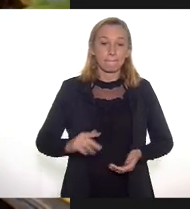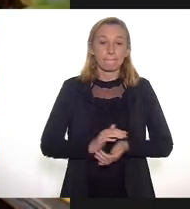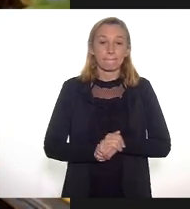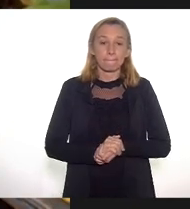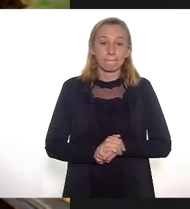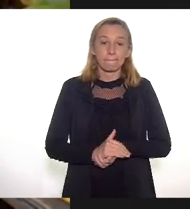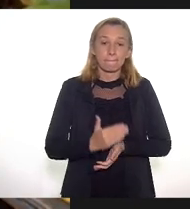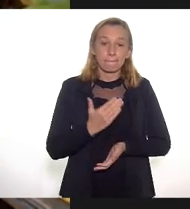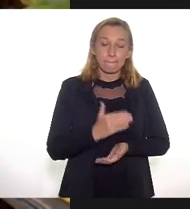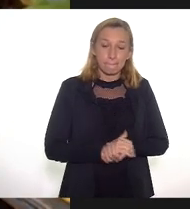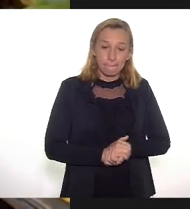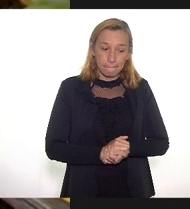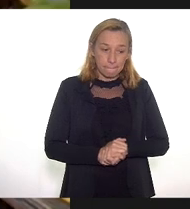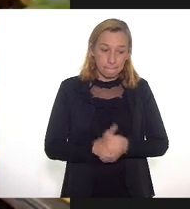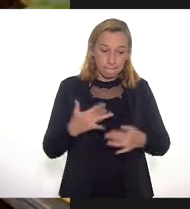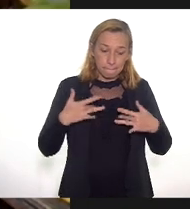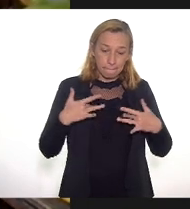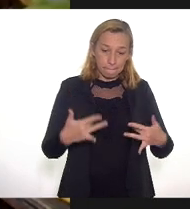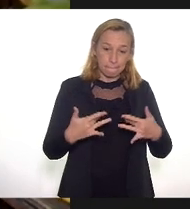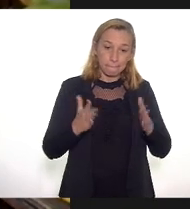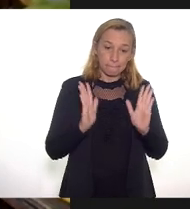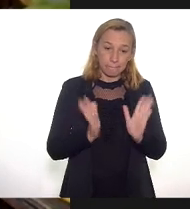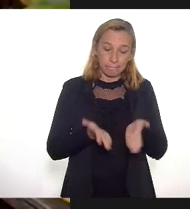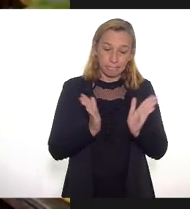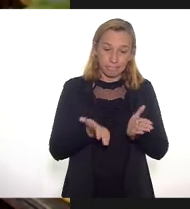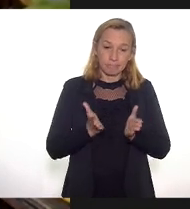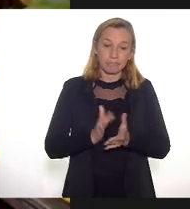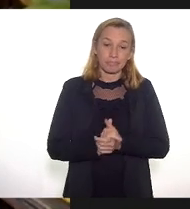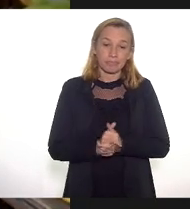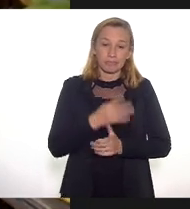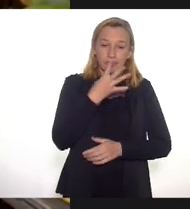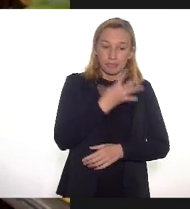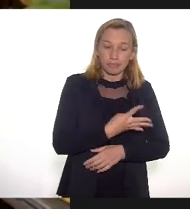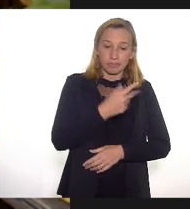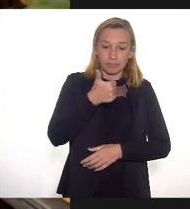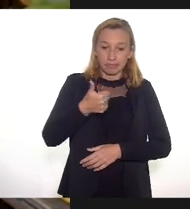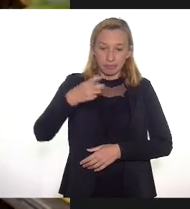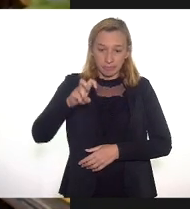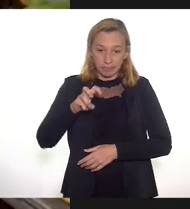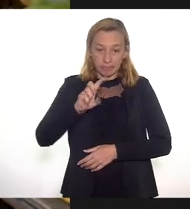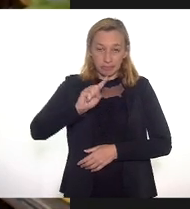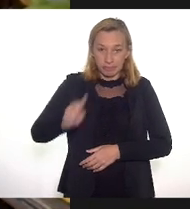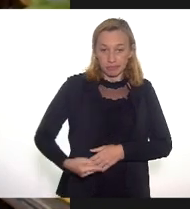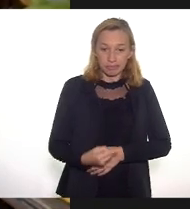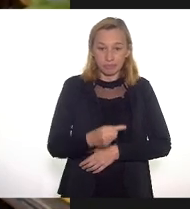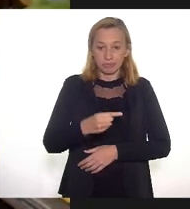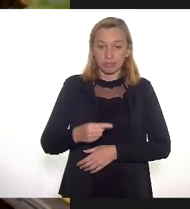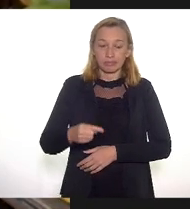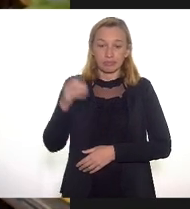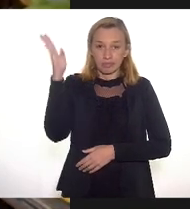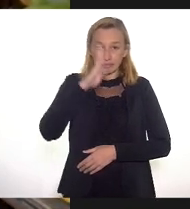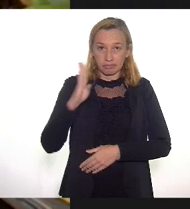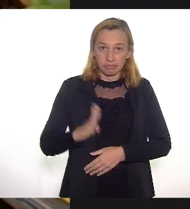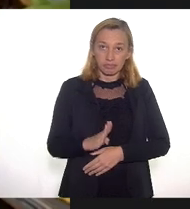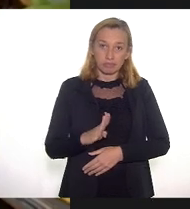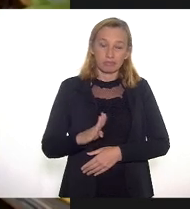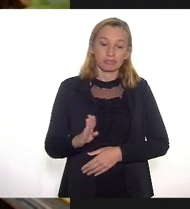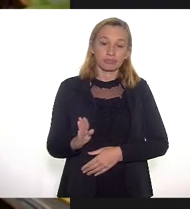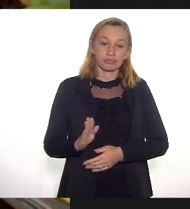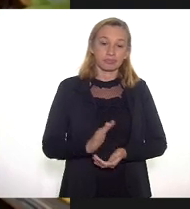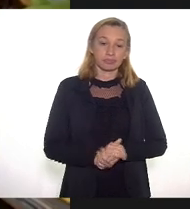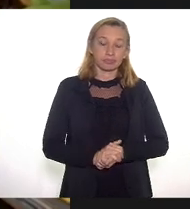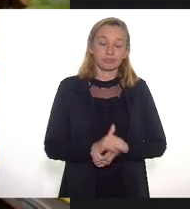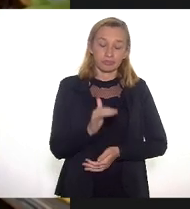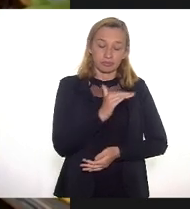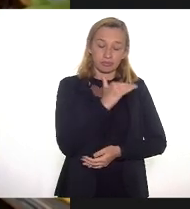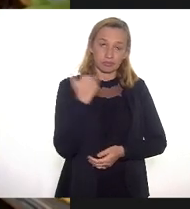me solidarizar com hoje, vamos bater 415 mil brasileiros e brasileiras